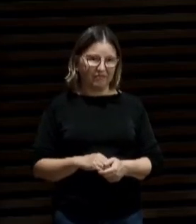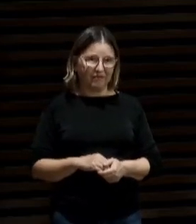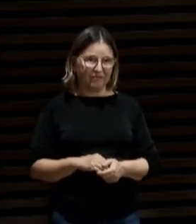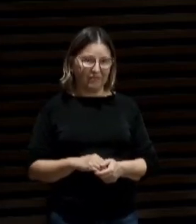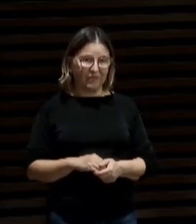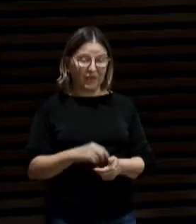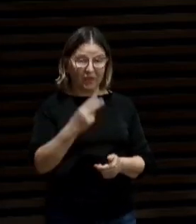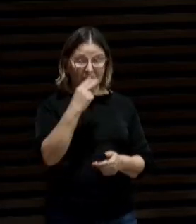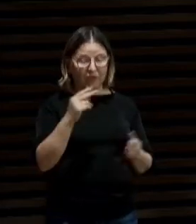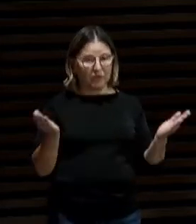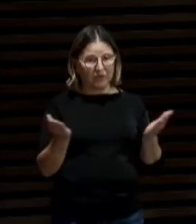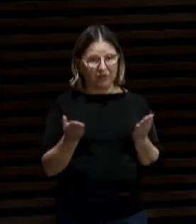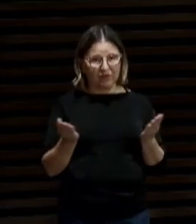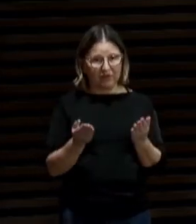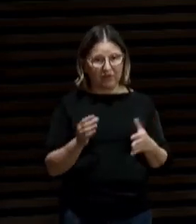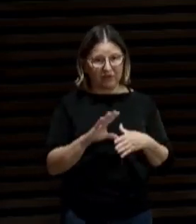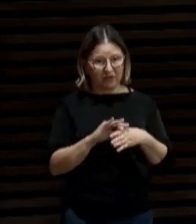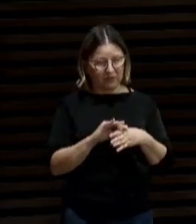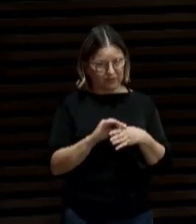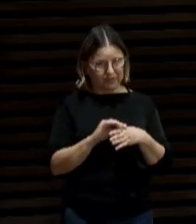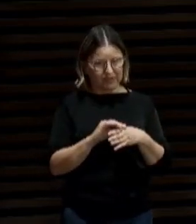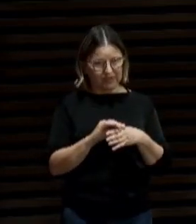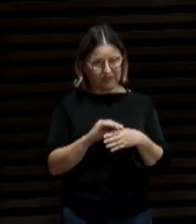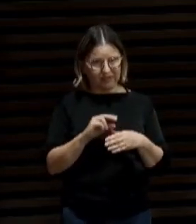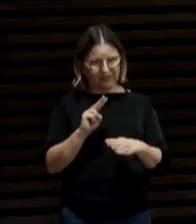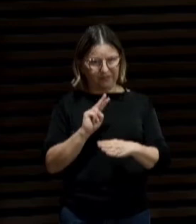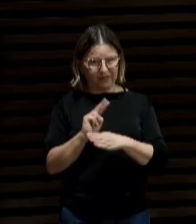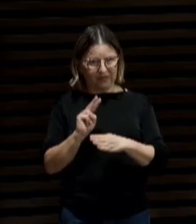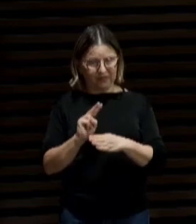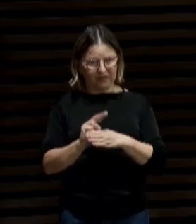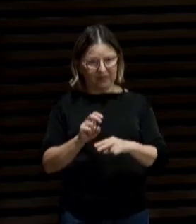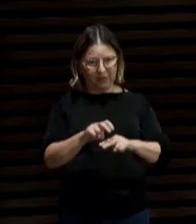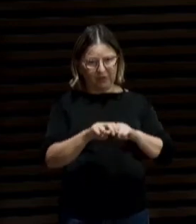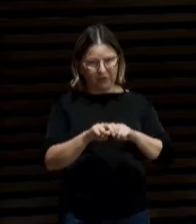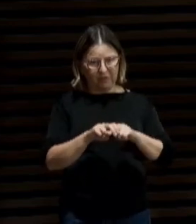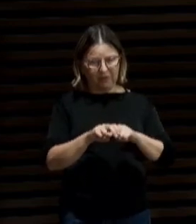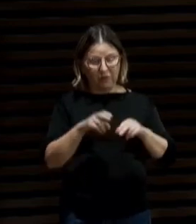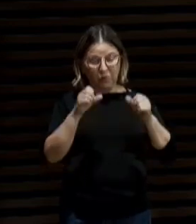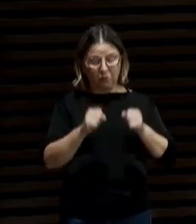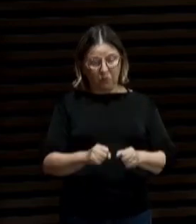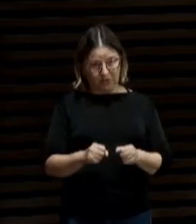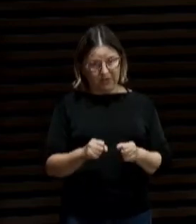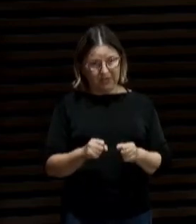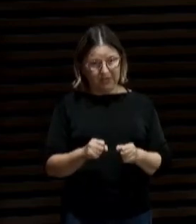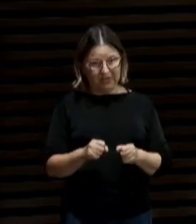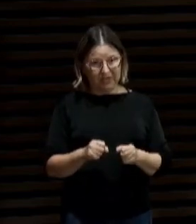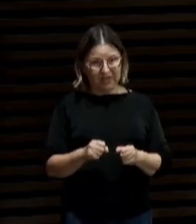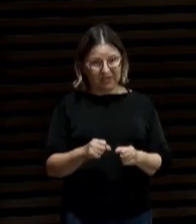Nós vemos hoje, meus amados, uma doença sendo tratada pelos poderes políticos e econômicos e não pela medicina.